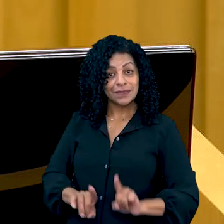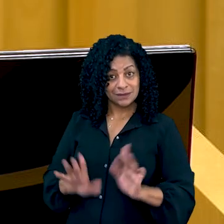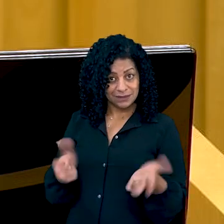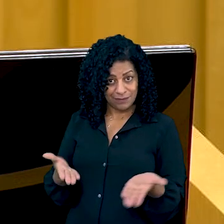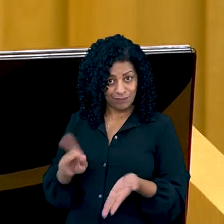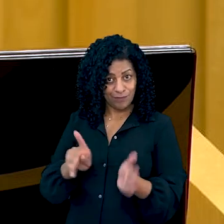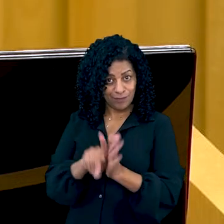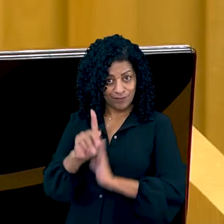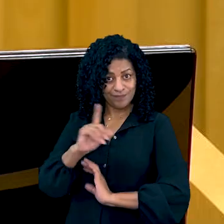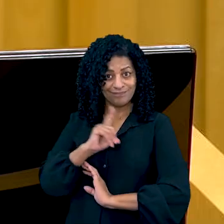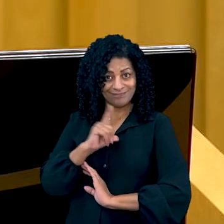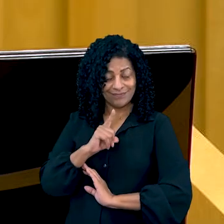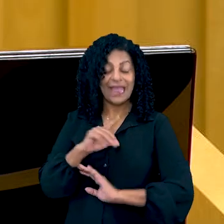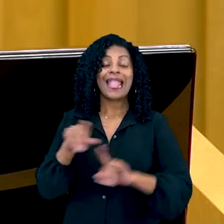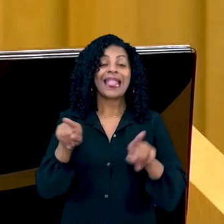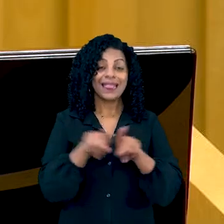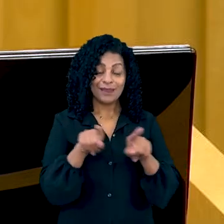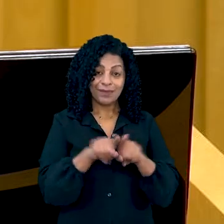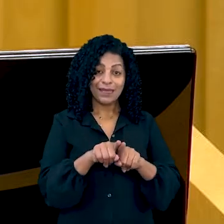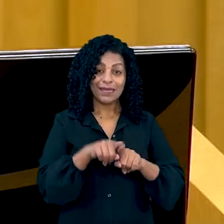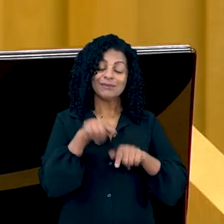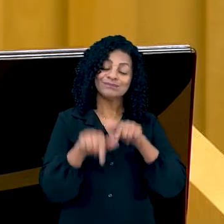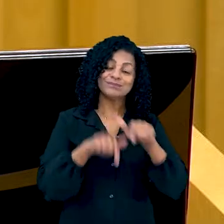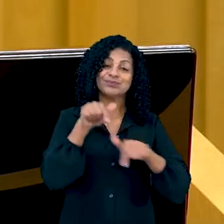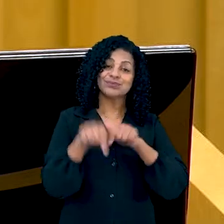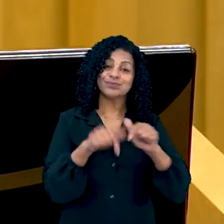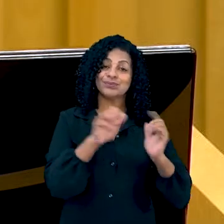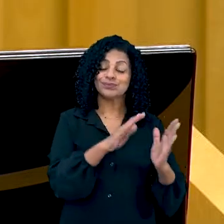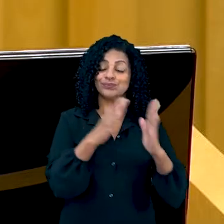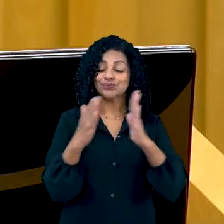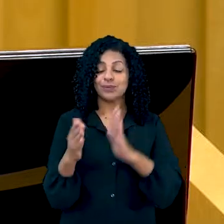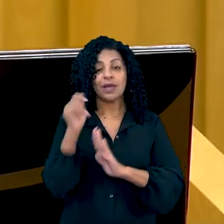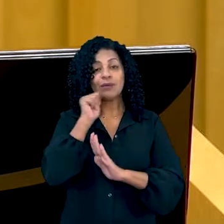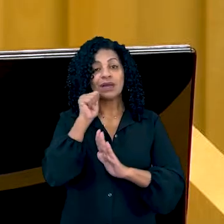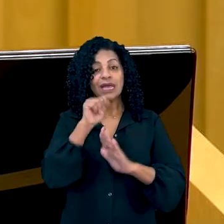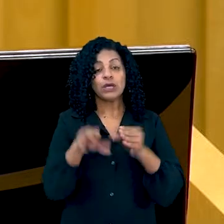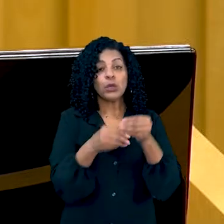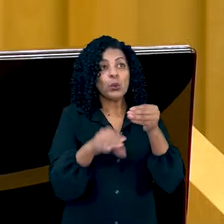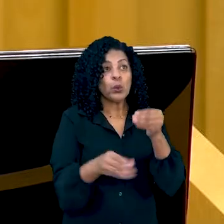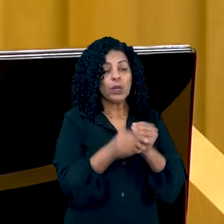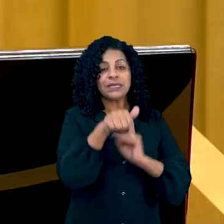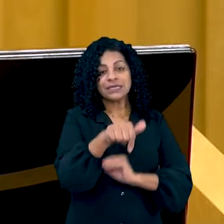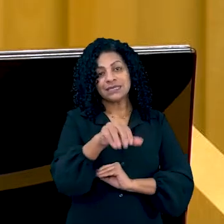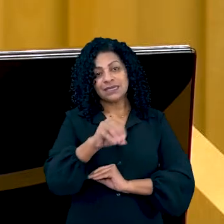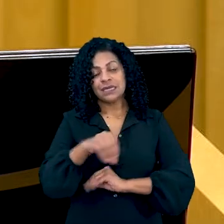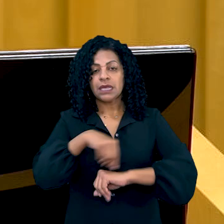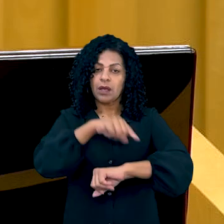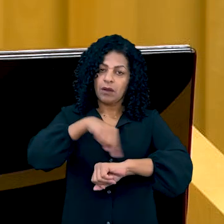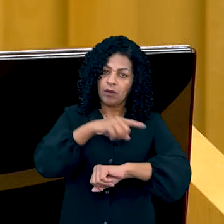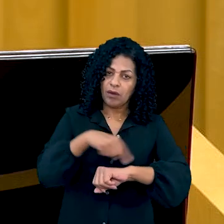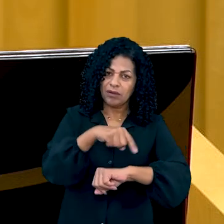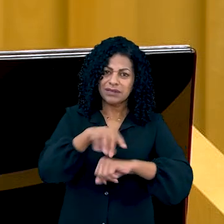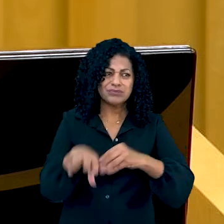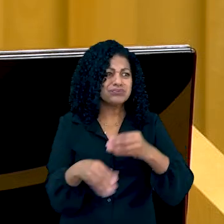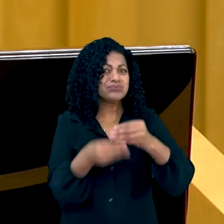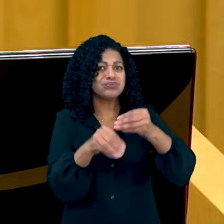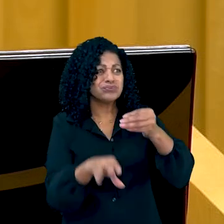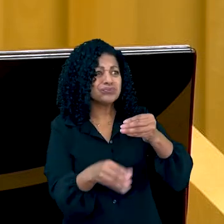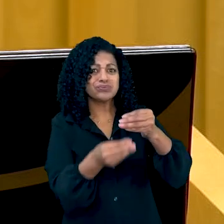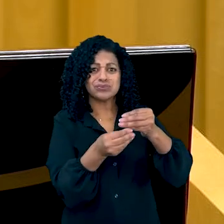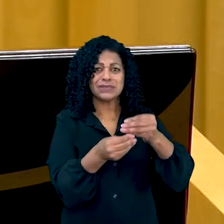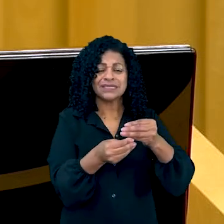O ministro afirmou ainda que manter a jornada atual faria a trabalhadora acumular 70 horas semanais de